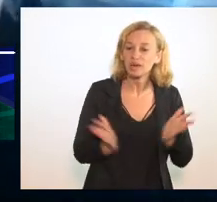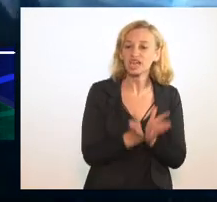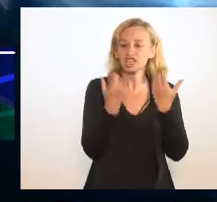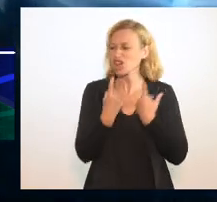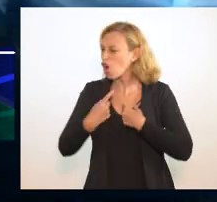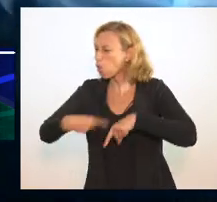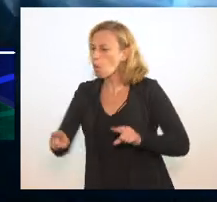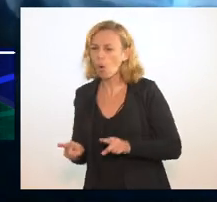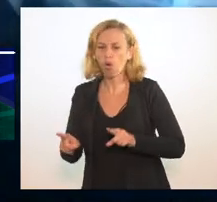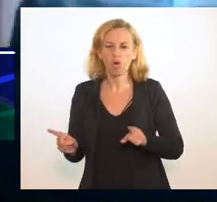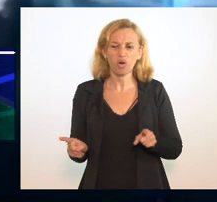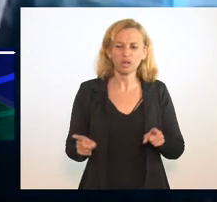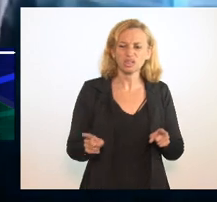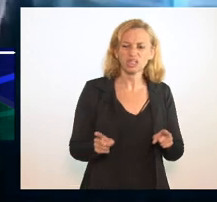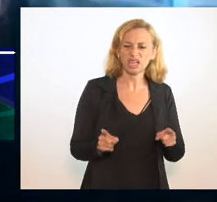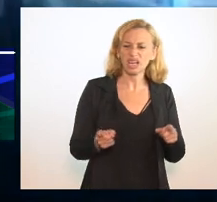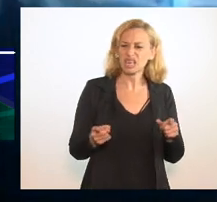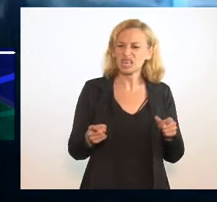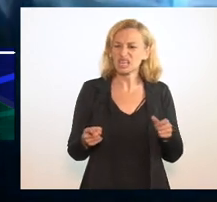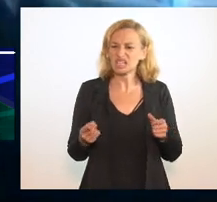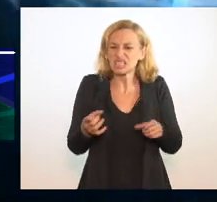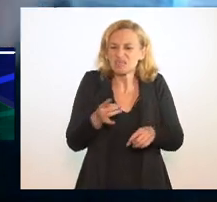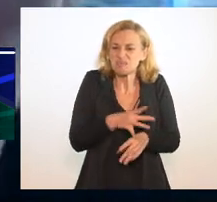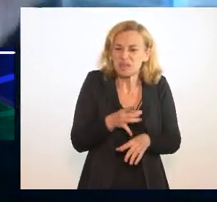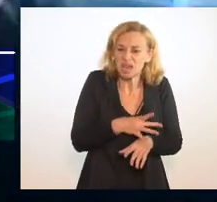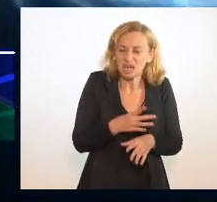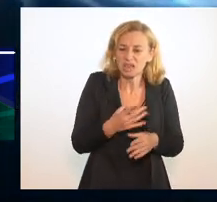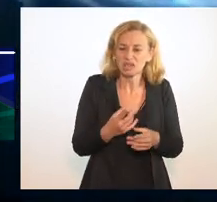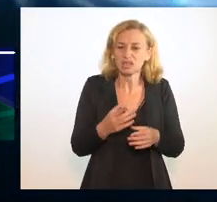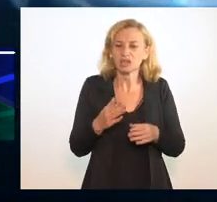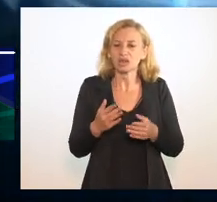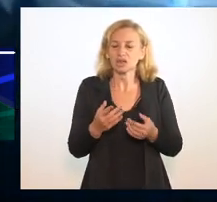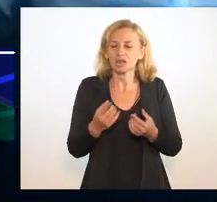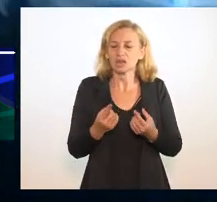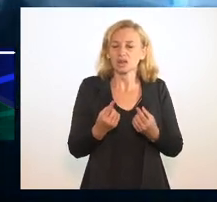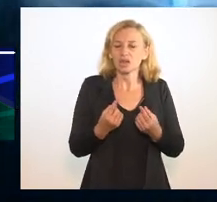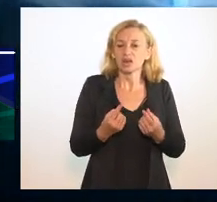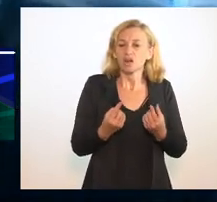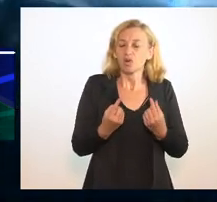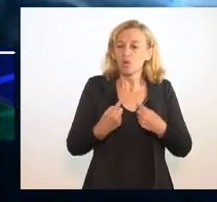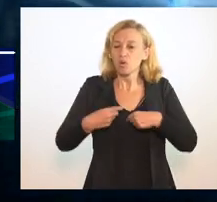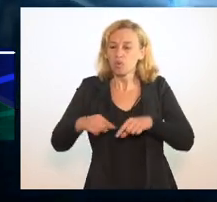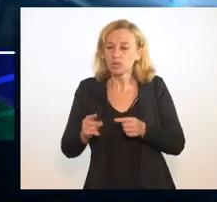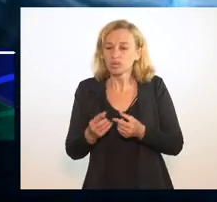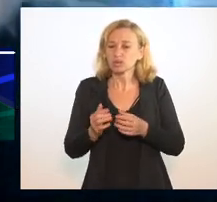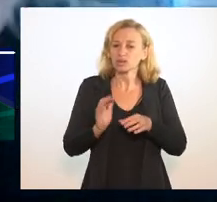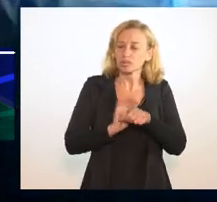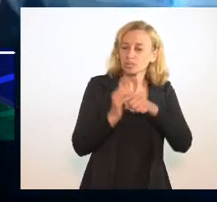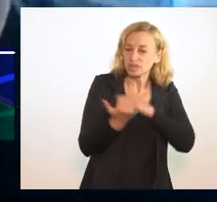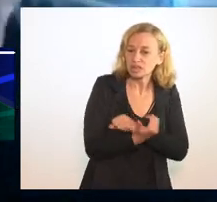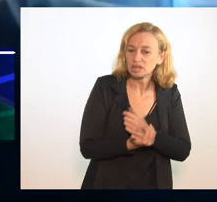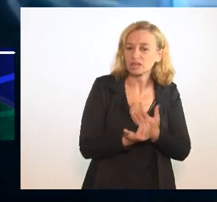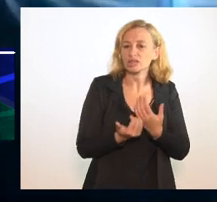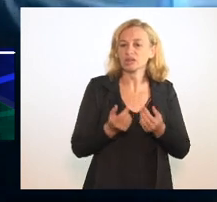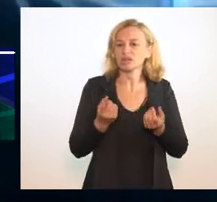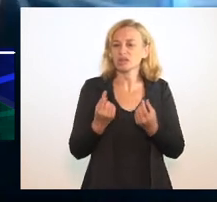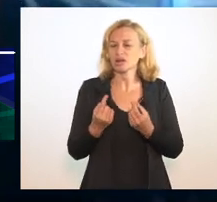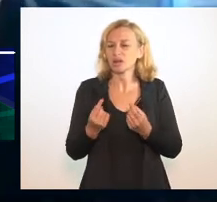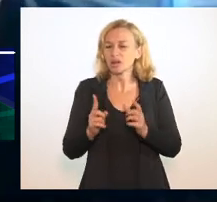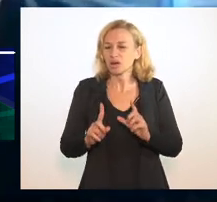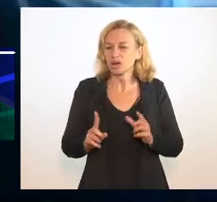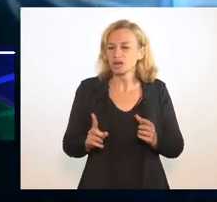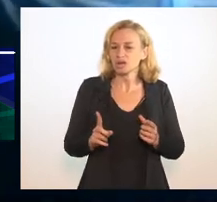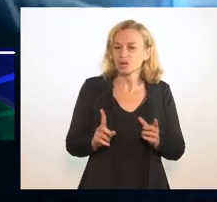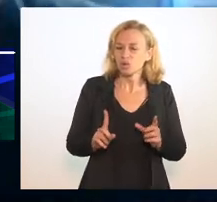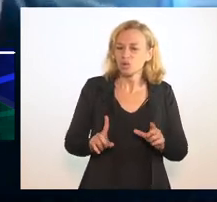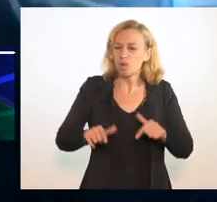essa situação de desespero causada pelo mau combate à pandemia e pelo mau desempenho na